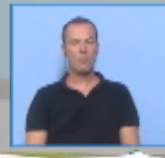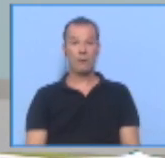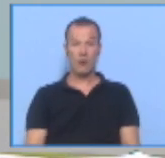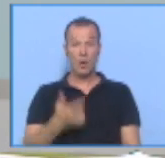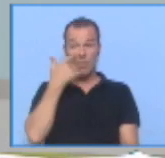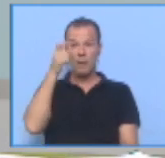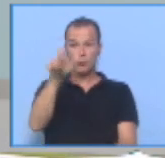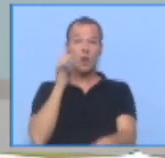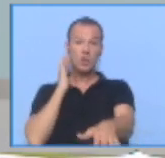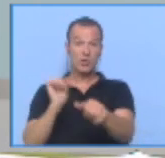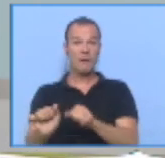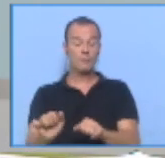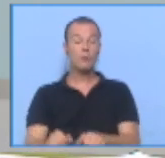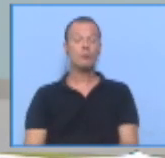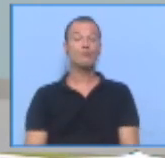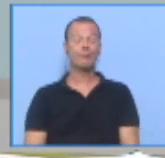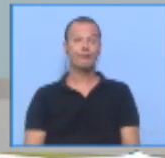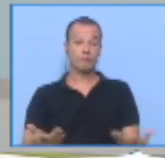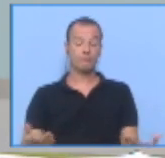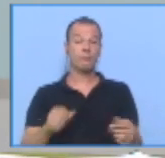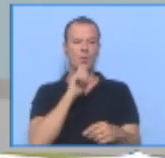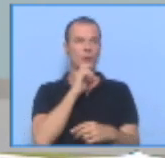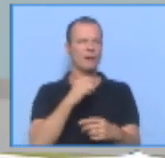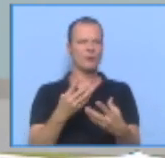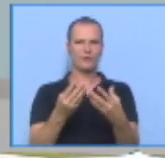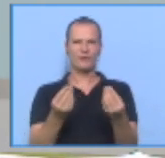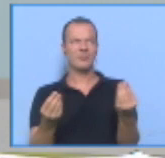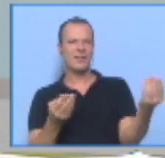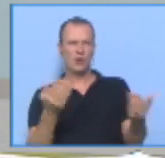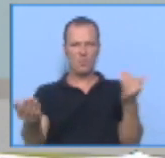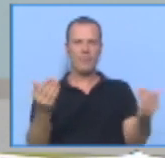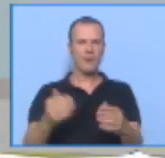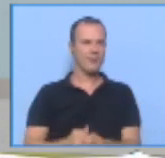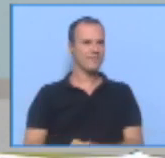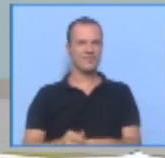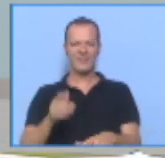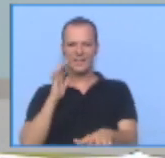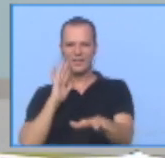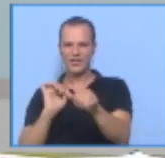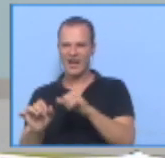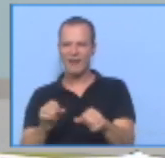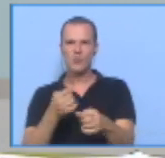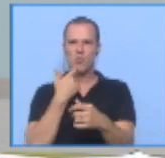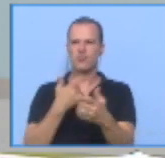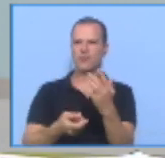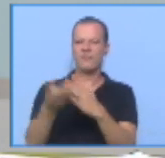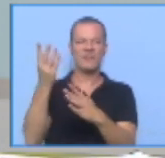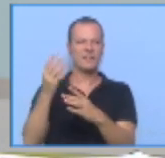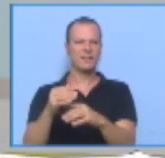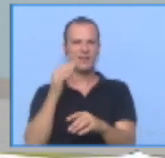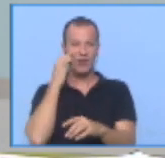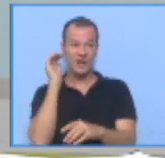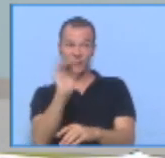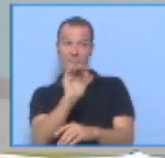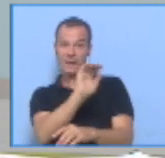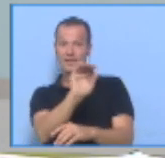Tínhamos a coragem de fazer a ponte para hoje. Tantos escravos, tantos postos de lado estão-nos hoje a chamar a atenção de que este mundo